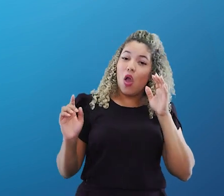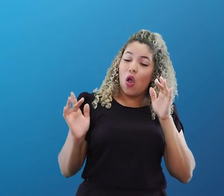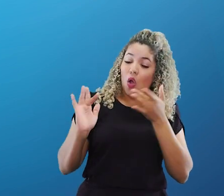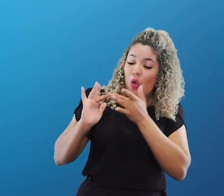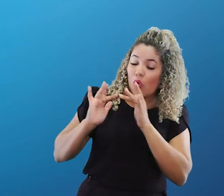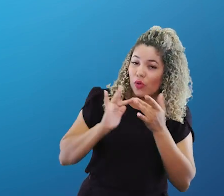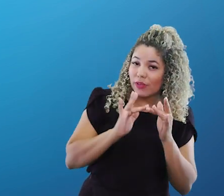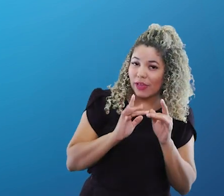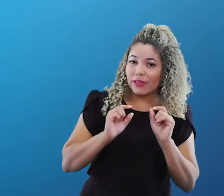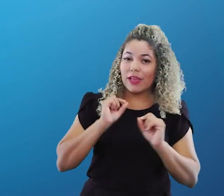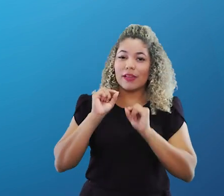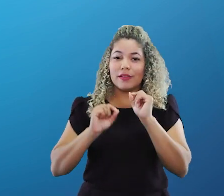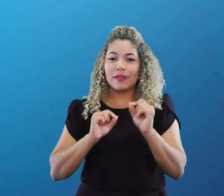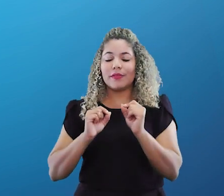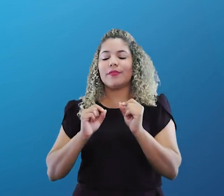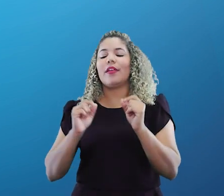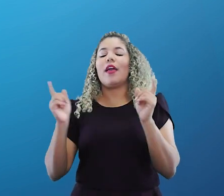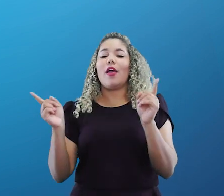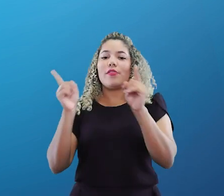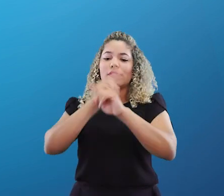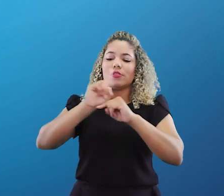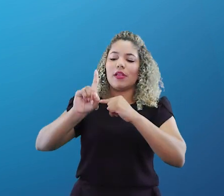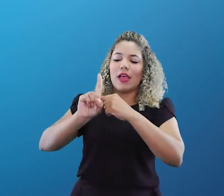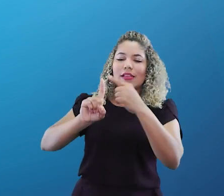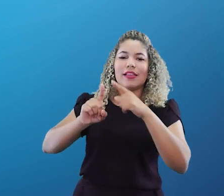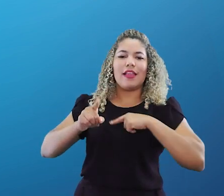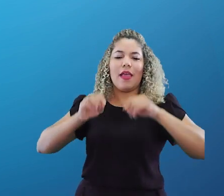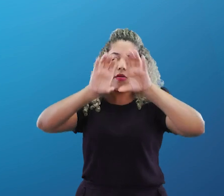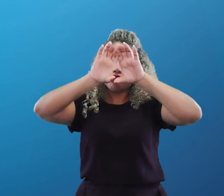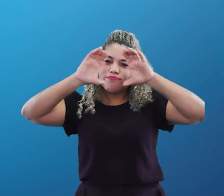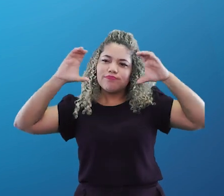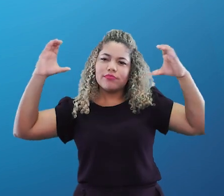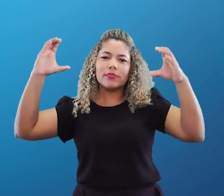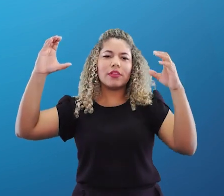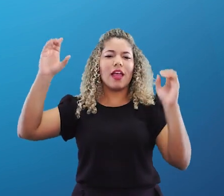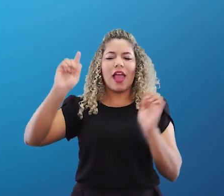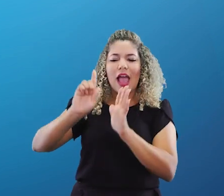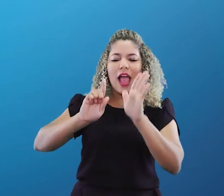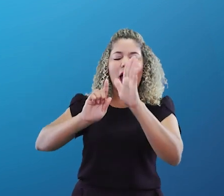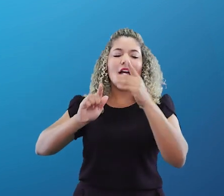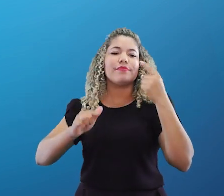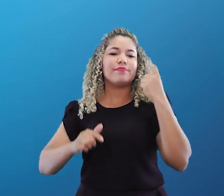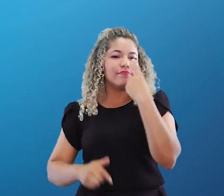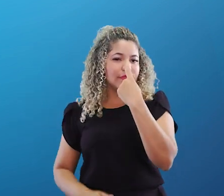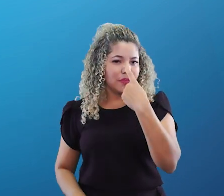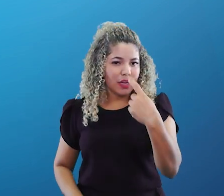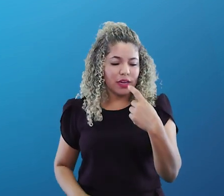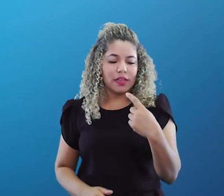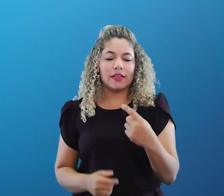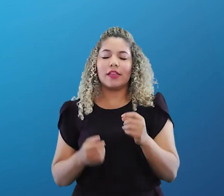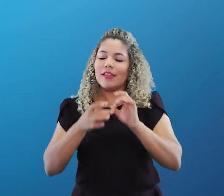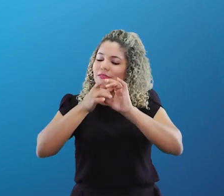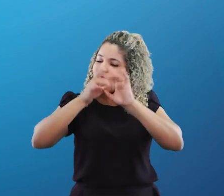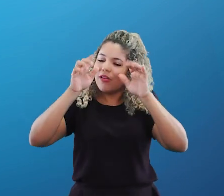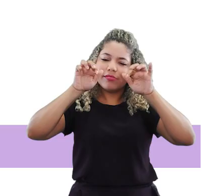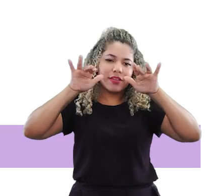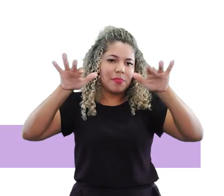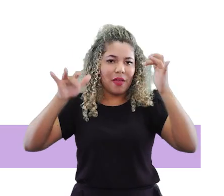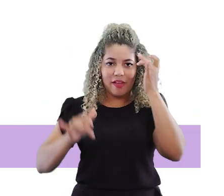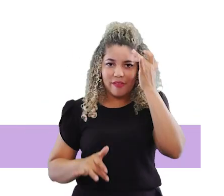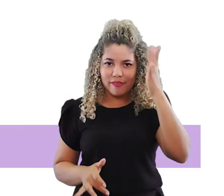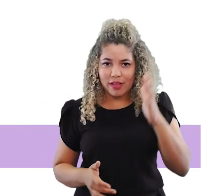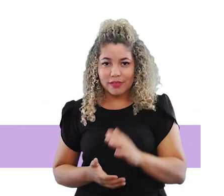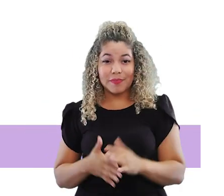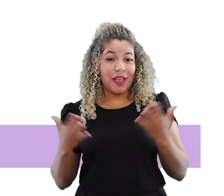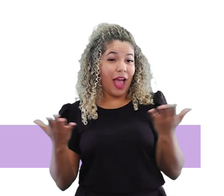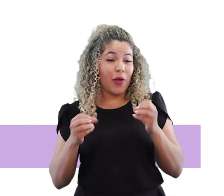inversão térmica, visto que provoca a concentração de gases poluentes que não dissipam com a facilidade pela atmosfera. Agora eu